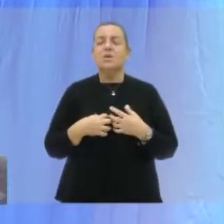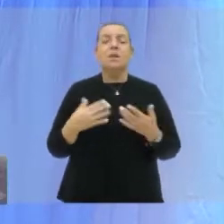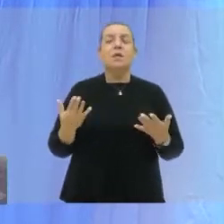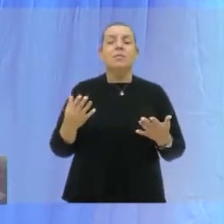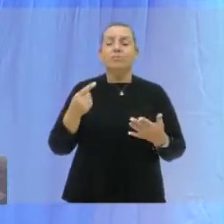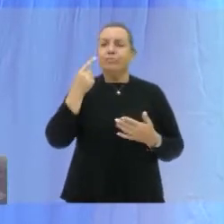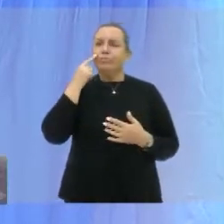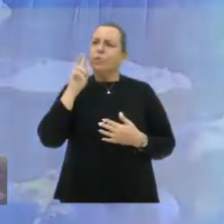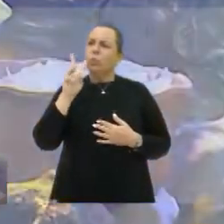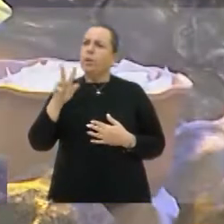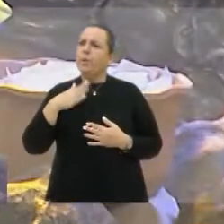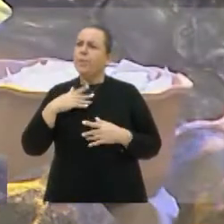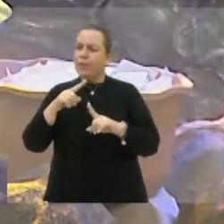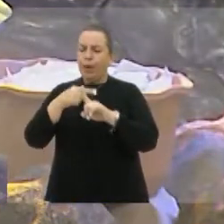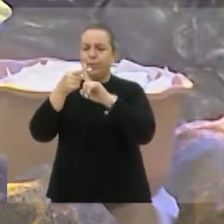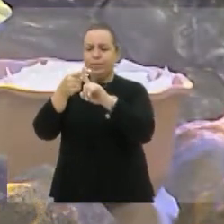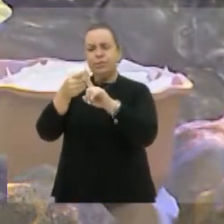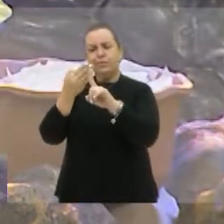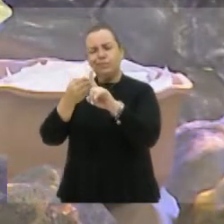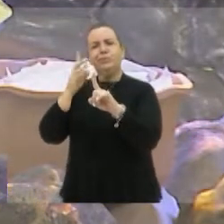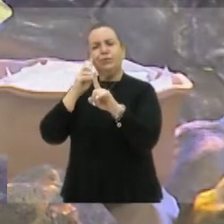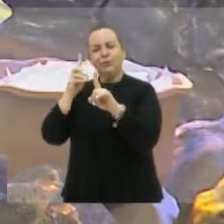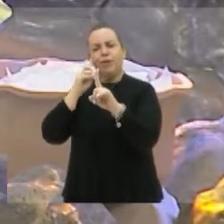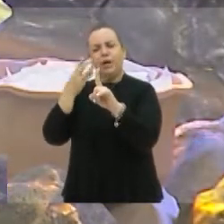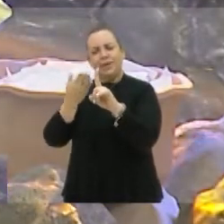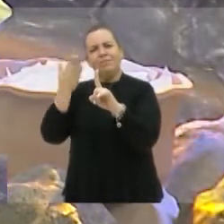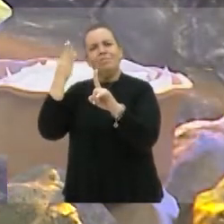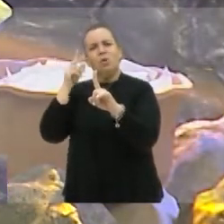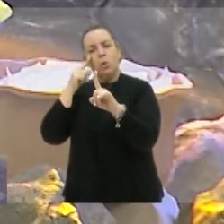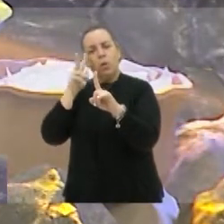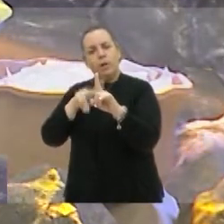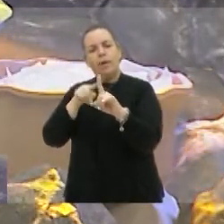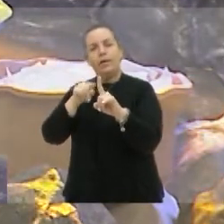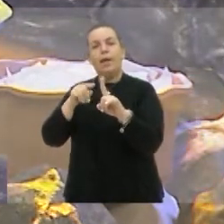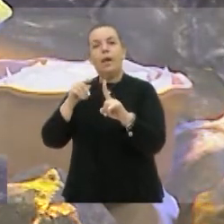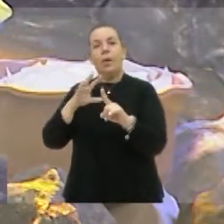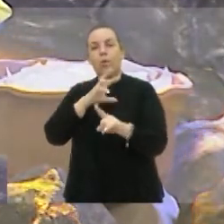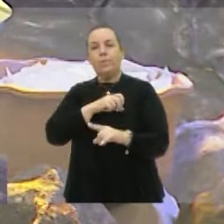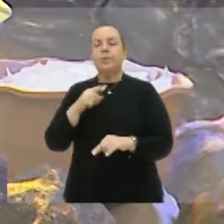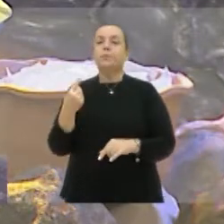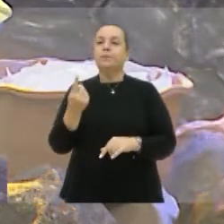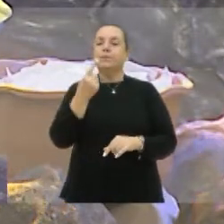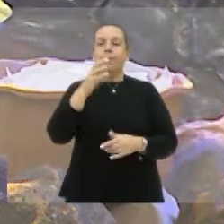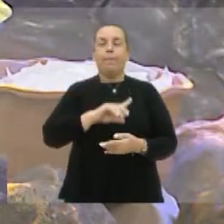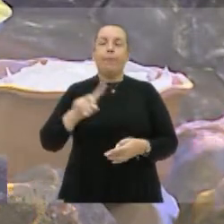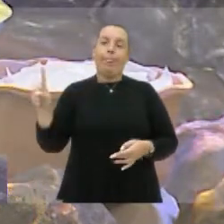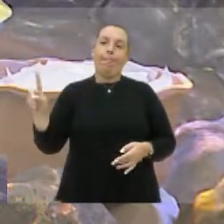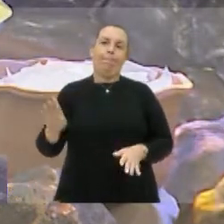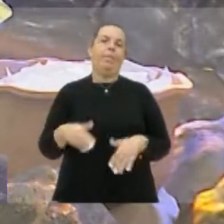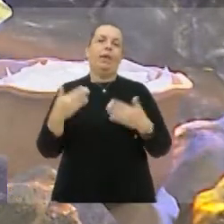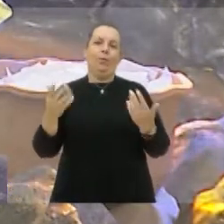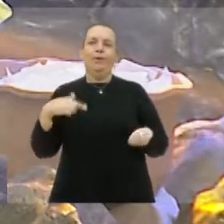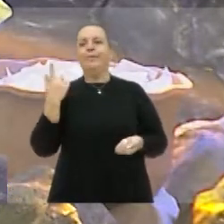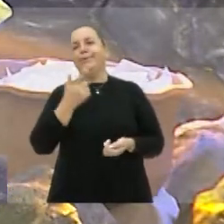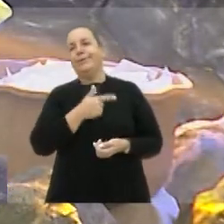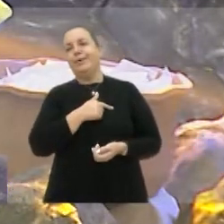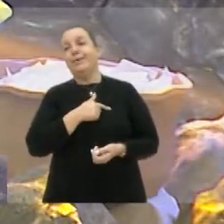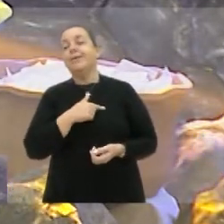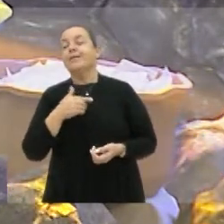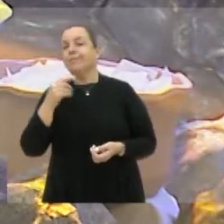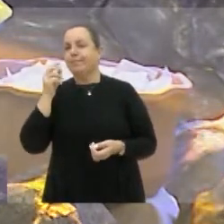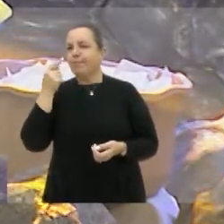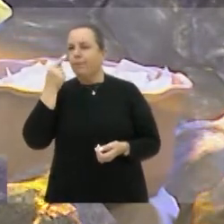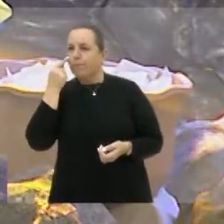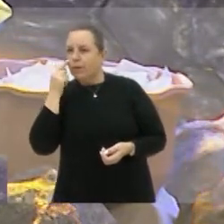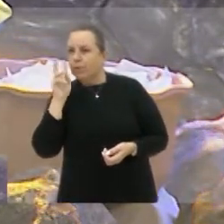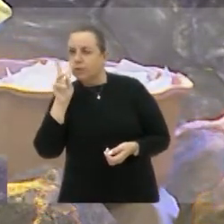cruz diária e enxergar nela o amor infinito de Deus? Só quando nós associamos a cruz de